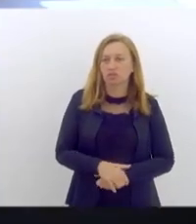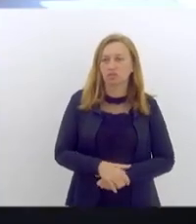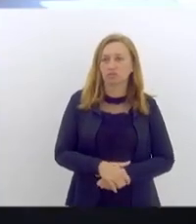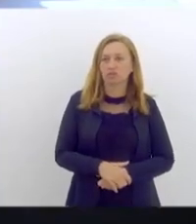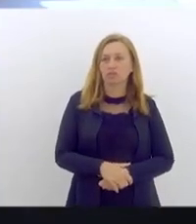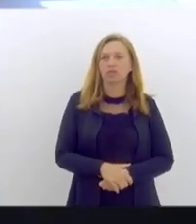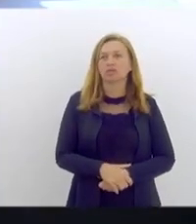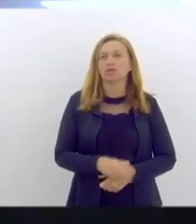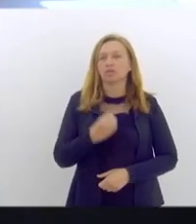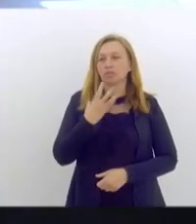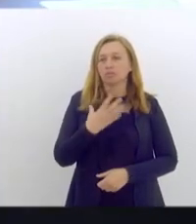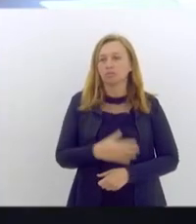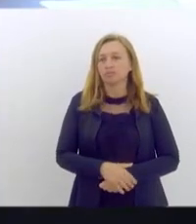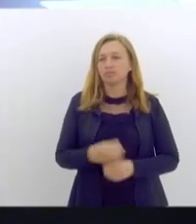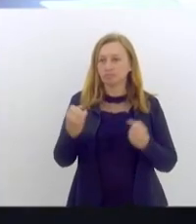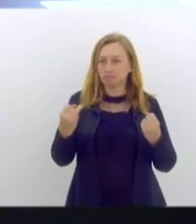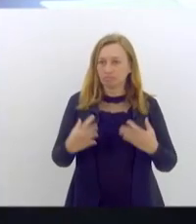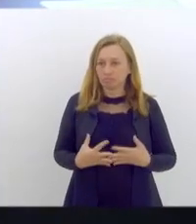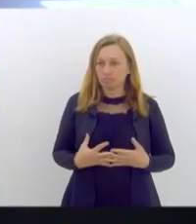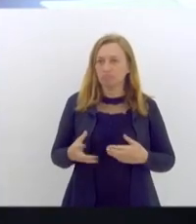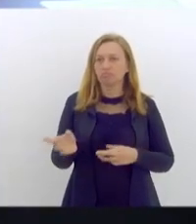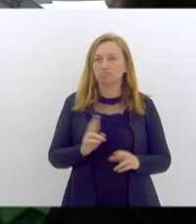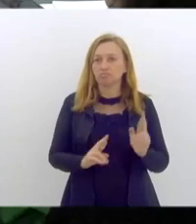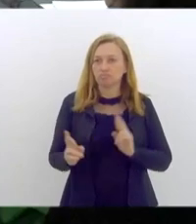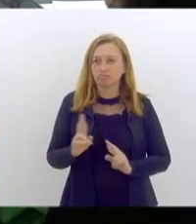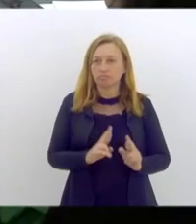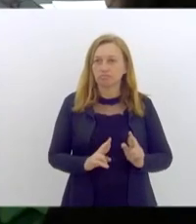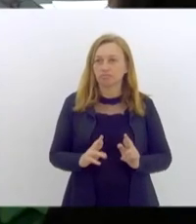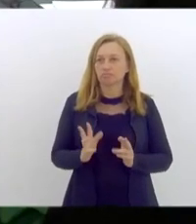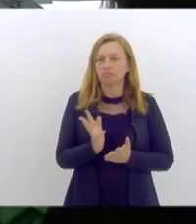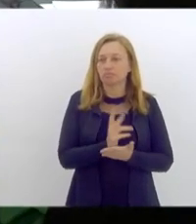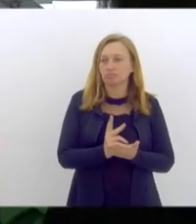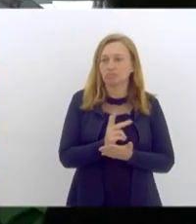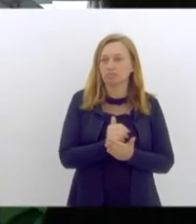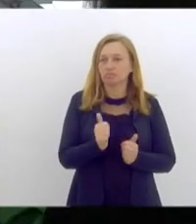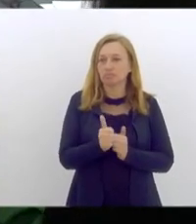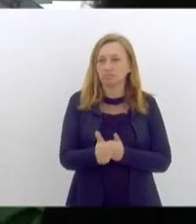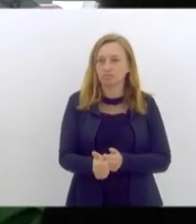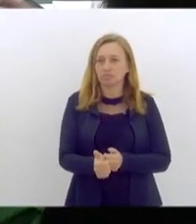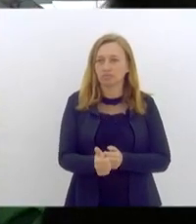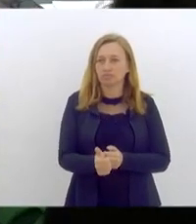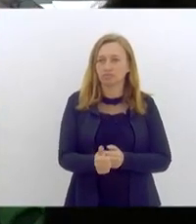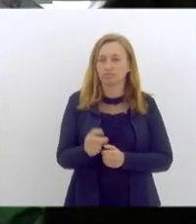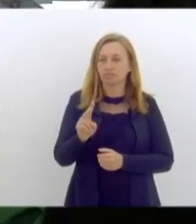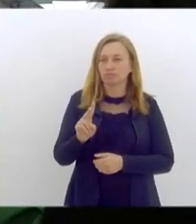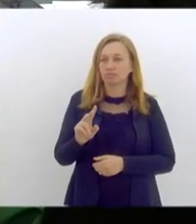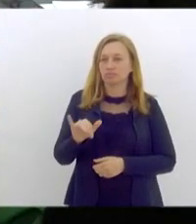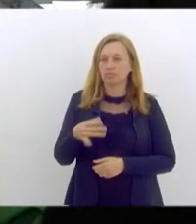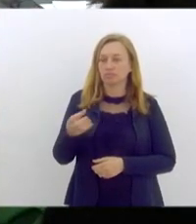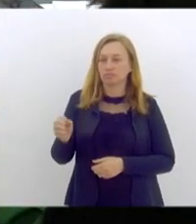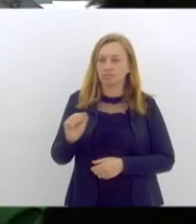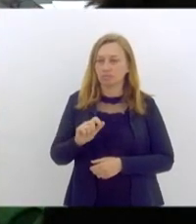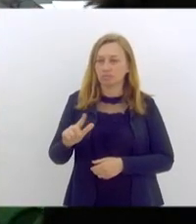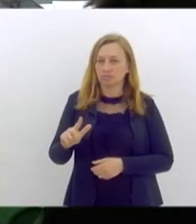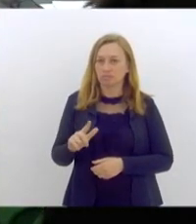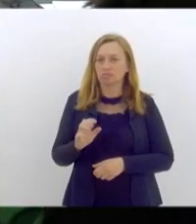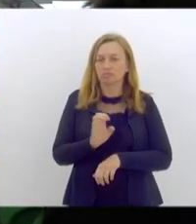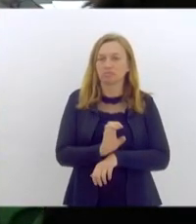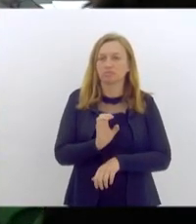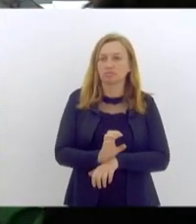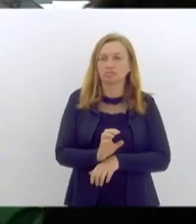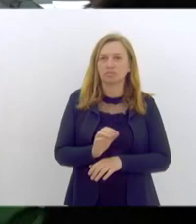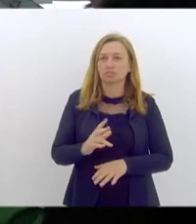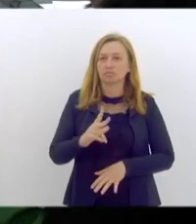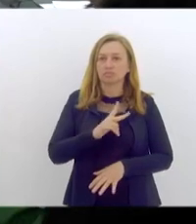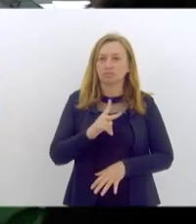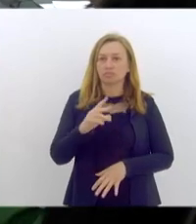bom é esclarecendo com relação a mapeamento dos segmentos é vocacionais do Estado acredito que a própria sedere